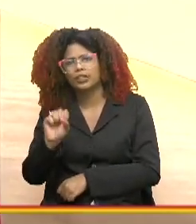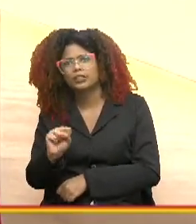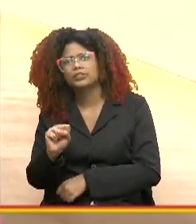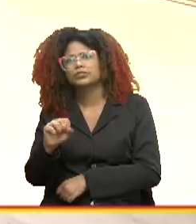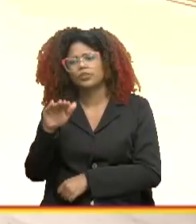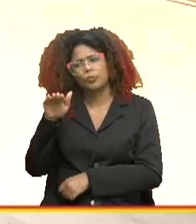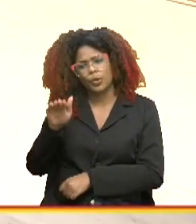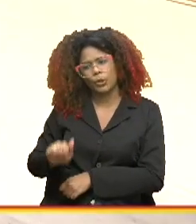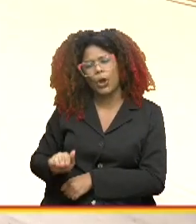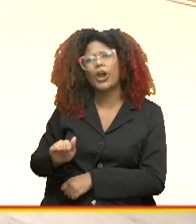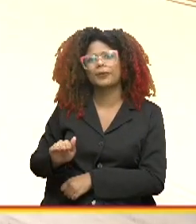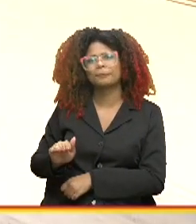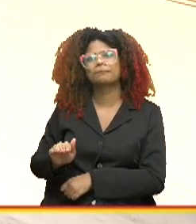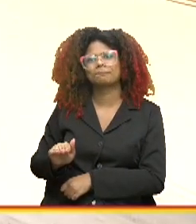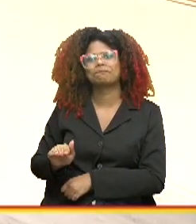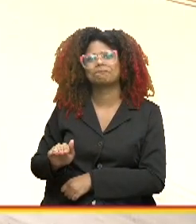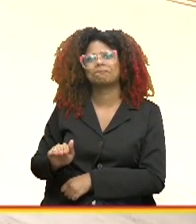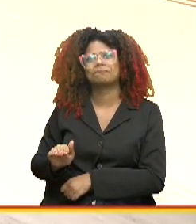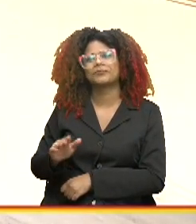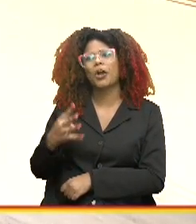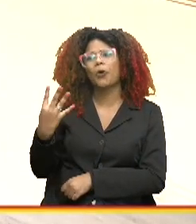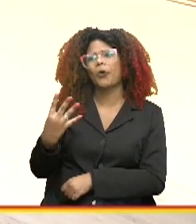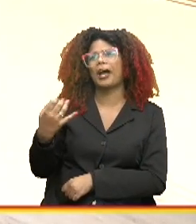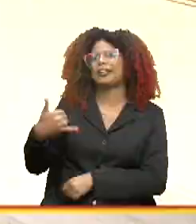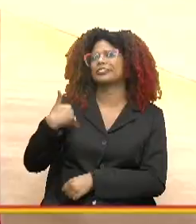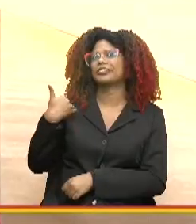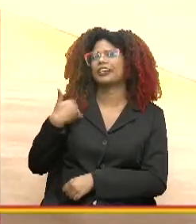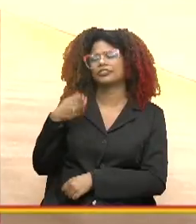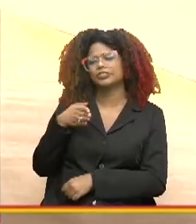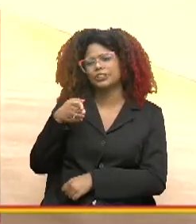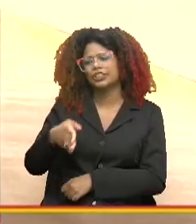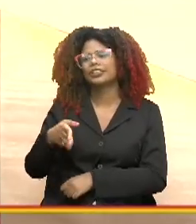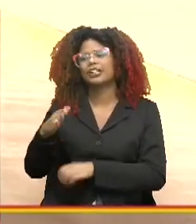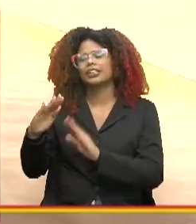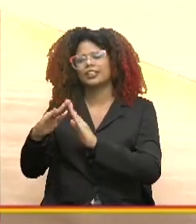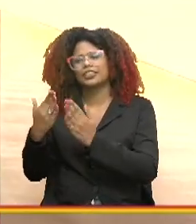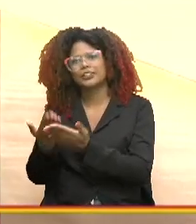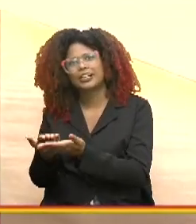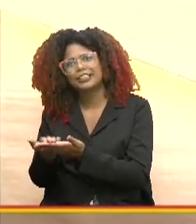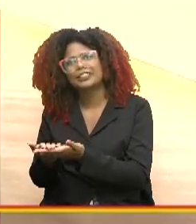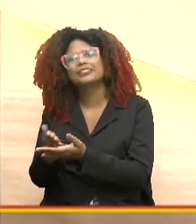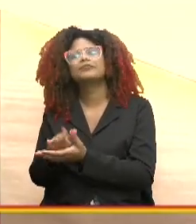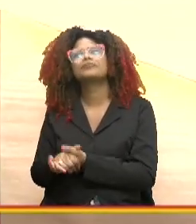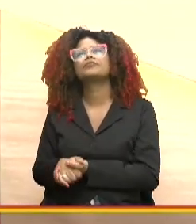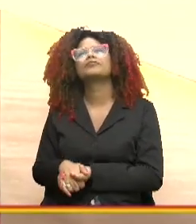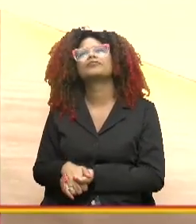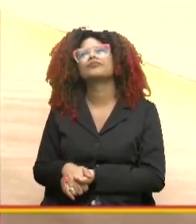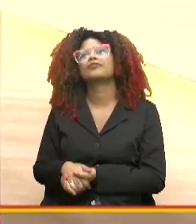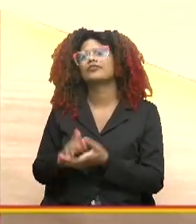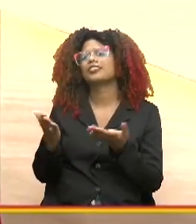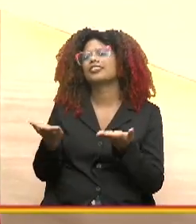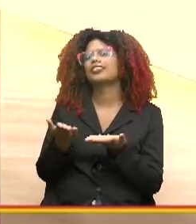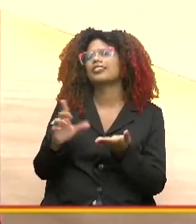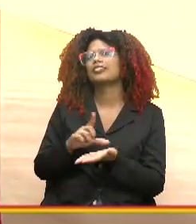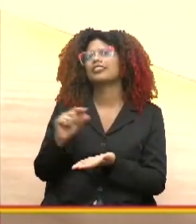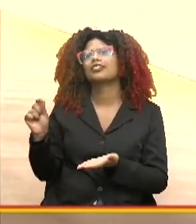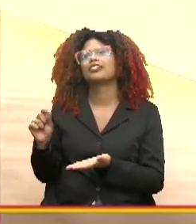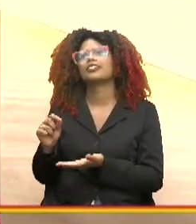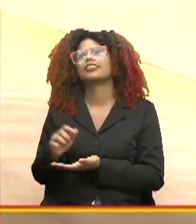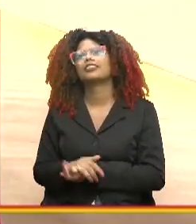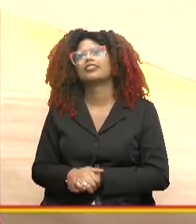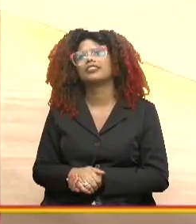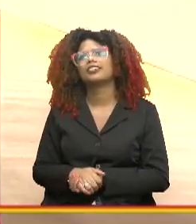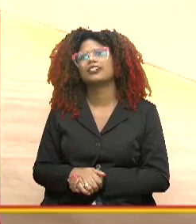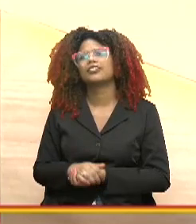o menor e aí eu chegando na escolinha para pegá-lo senhora da saída né veio um